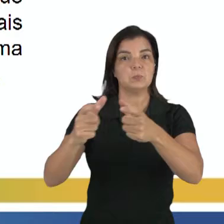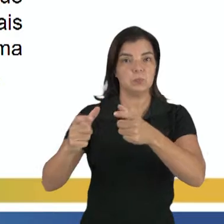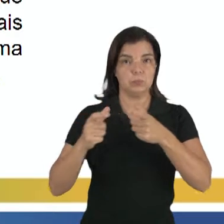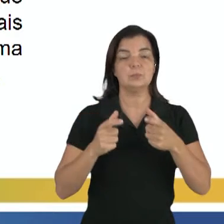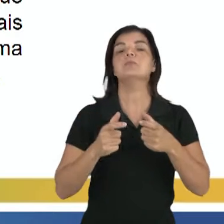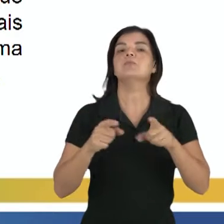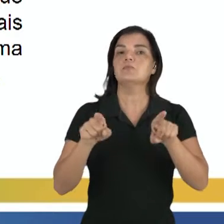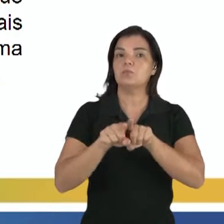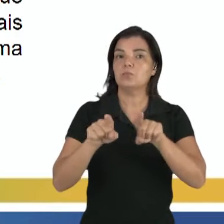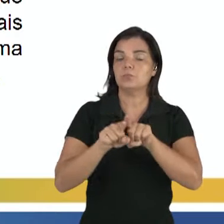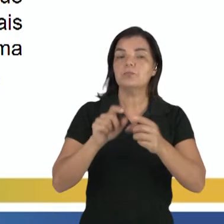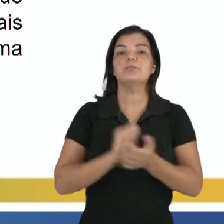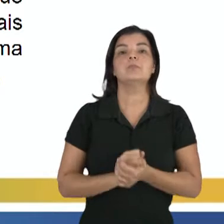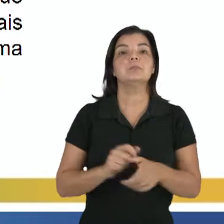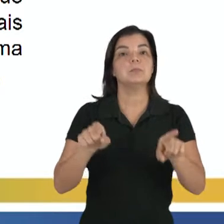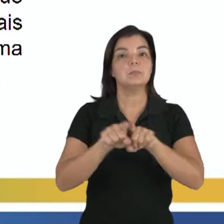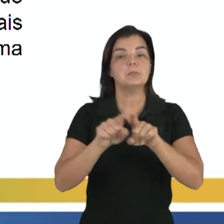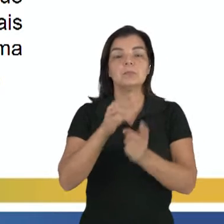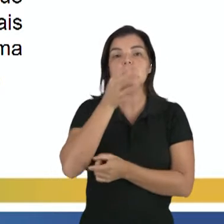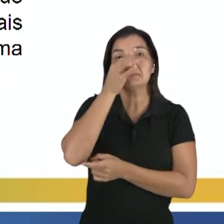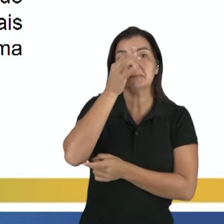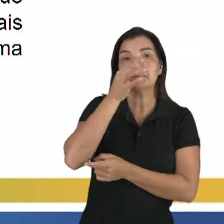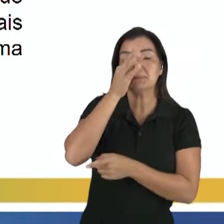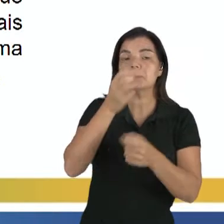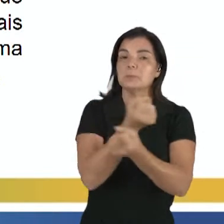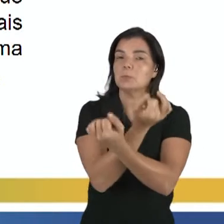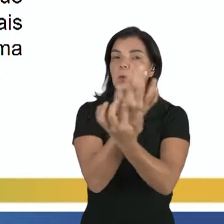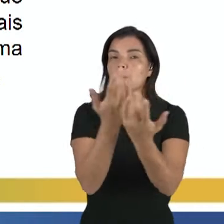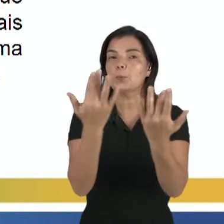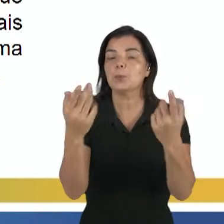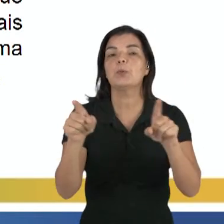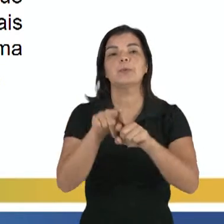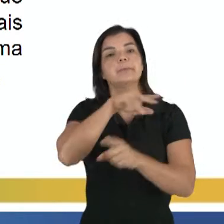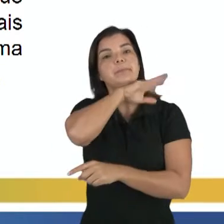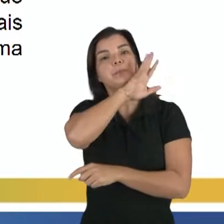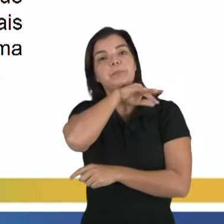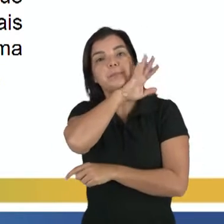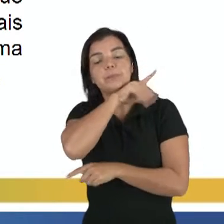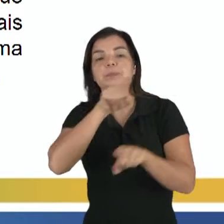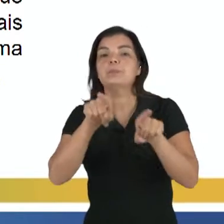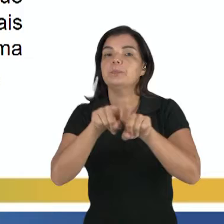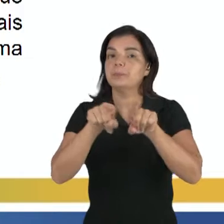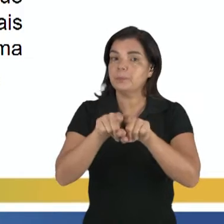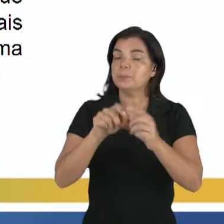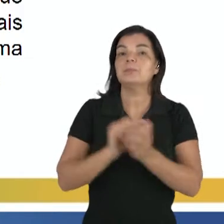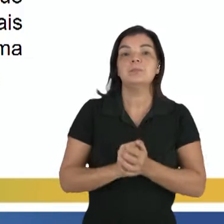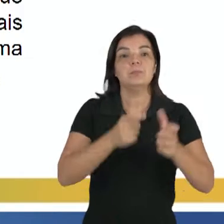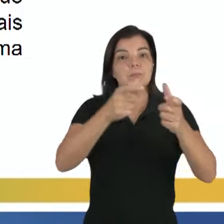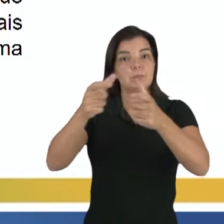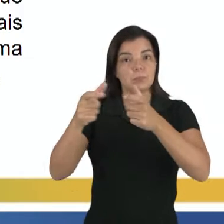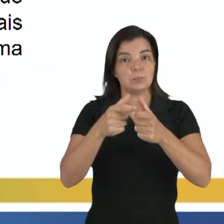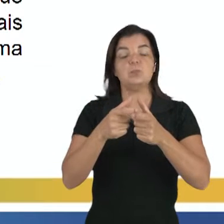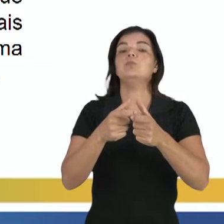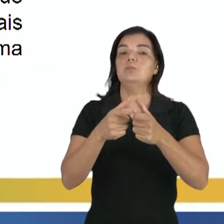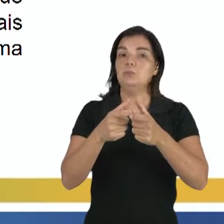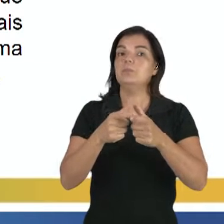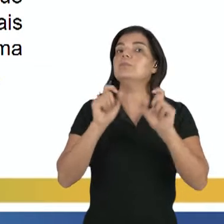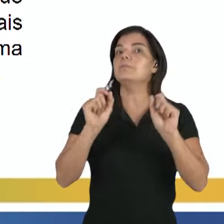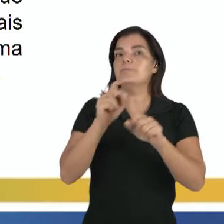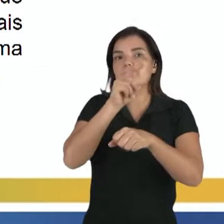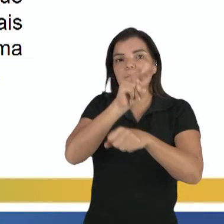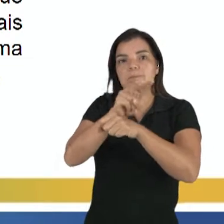de biomas e de fauna e de flora. Então, esses espaços eles estão determinados, eles estão destinados